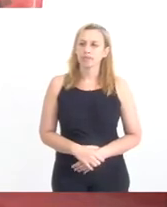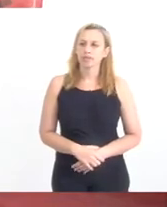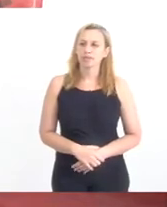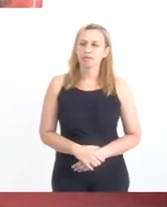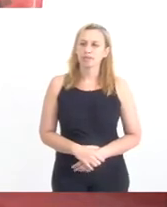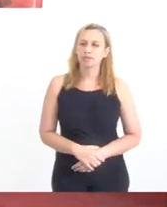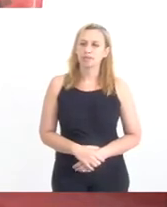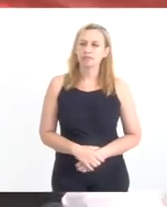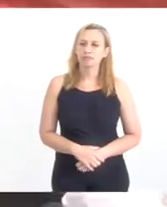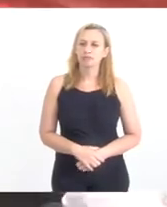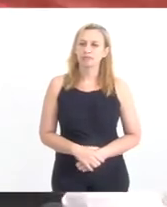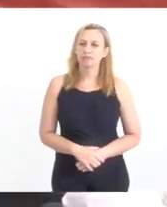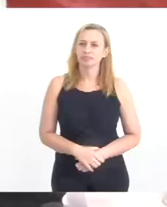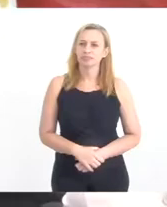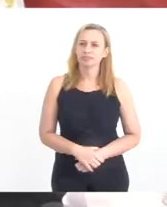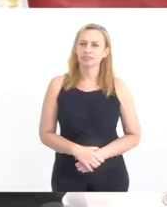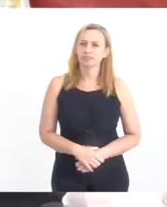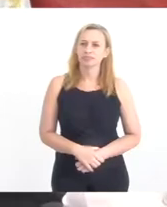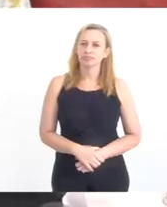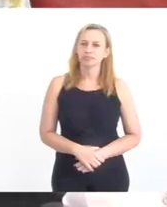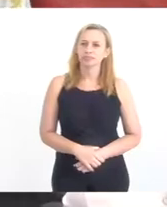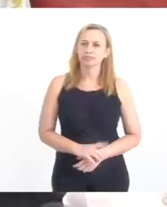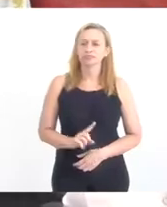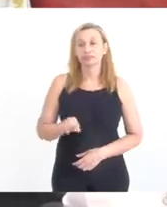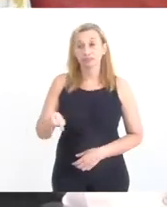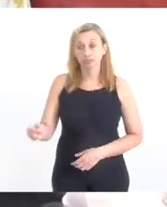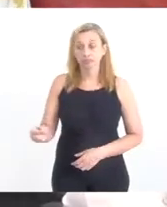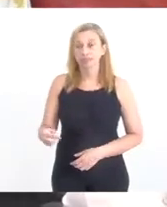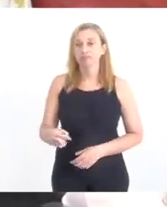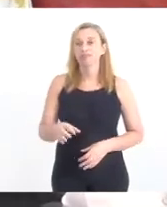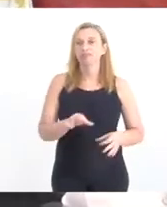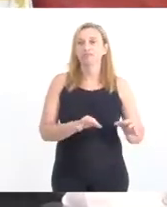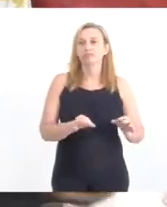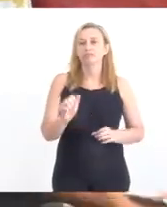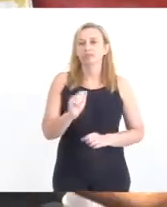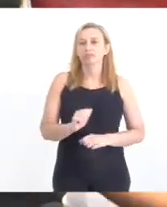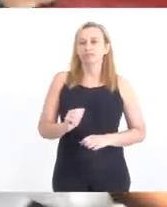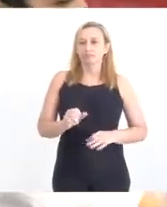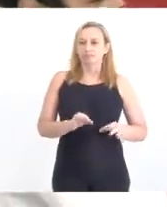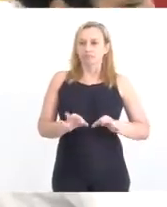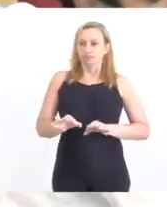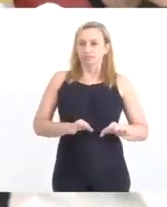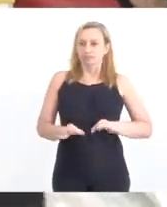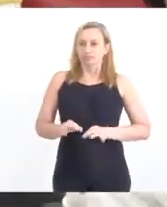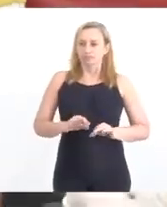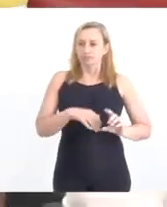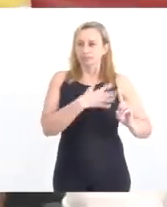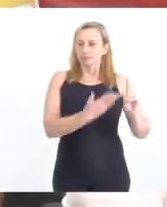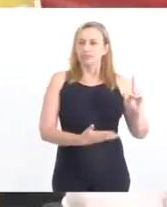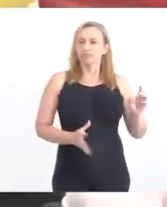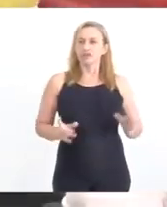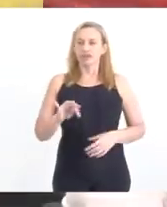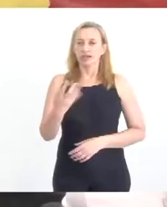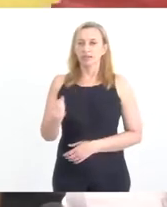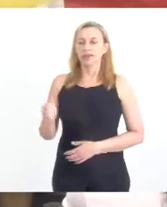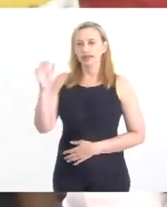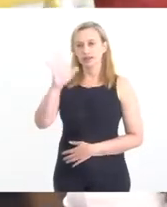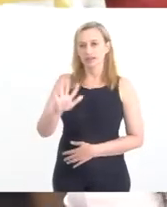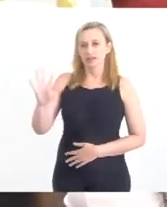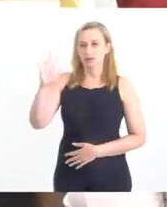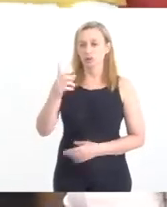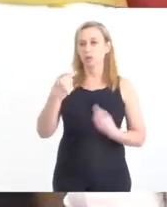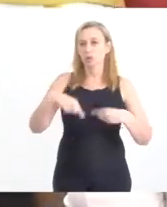E aí a próxima organização homenageada organização que tem feito na campanha Nacional